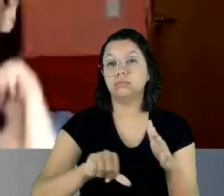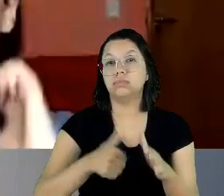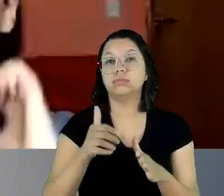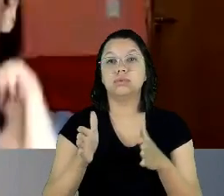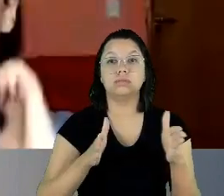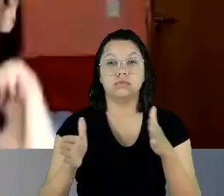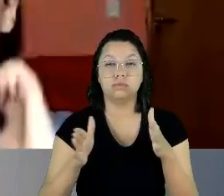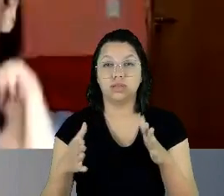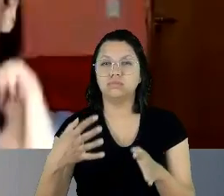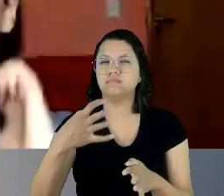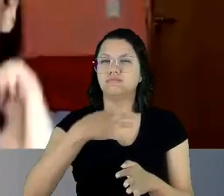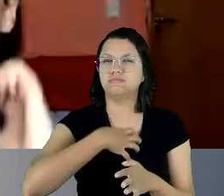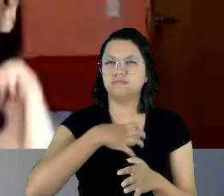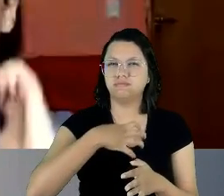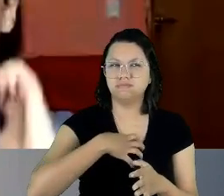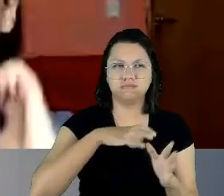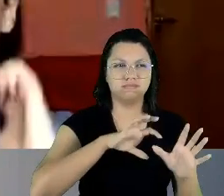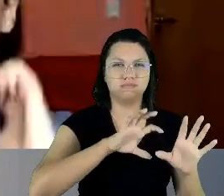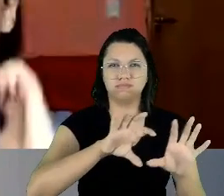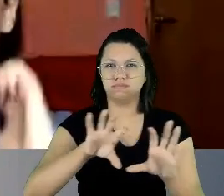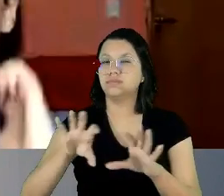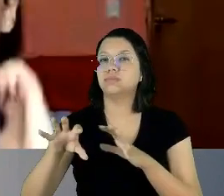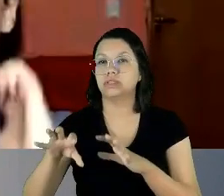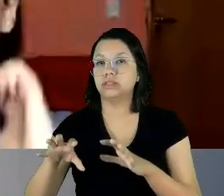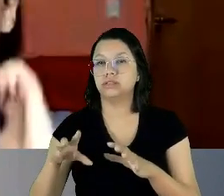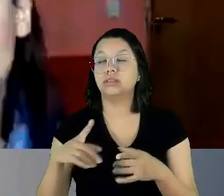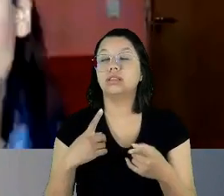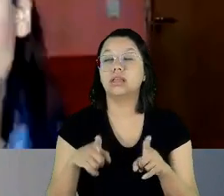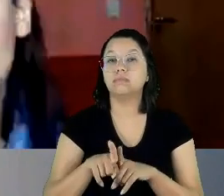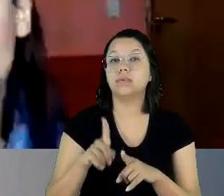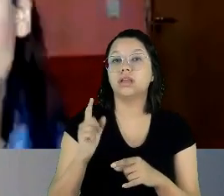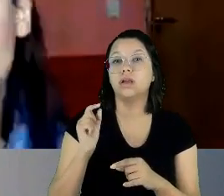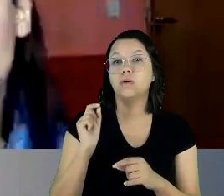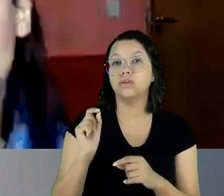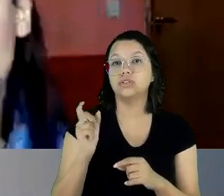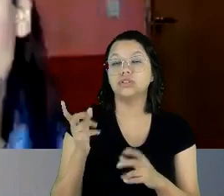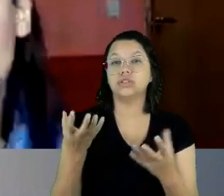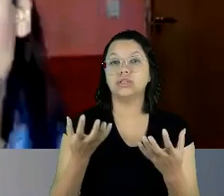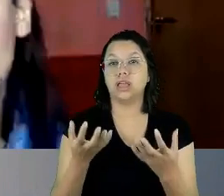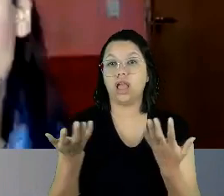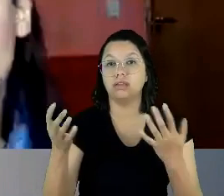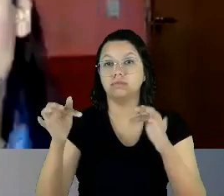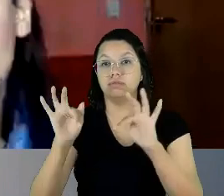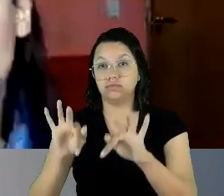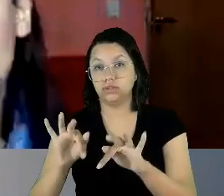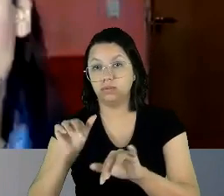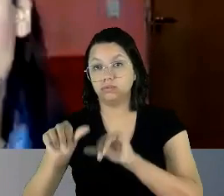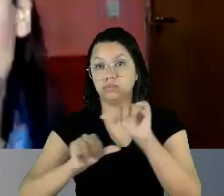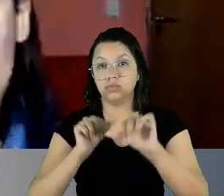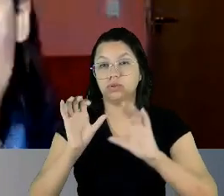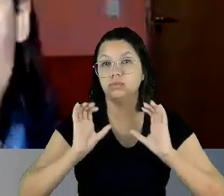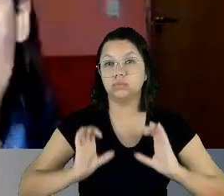primeiro momento de sensibilização e também para o que a gente quer no final, que é mudar comportamentos e atitudes,